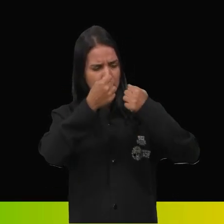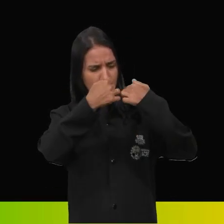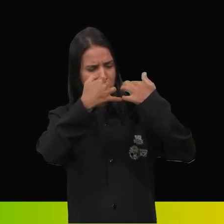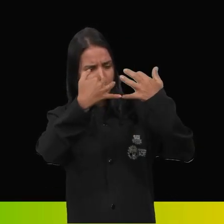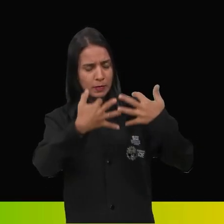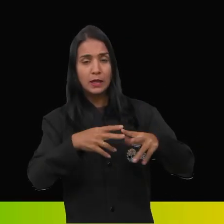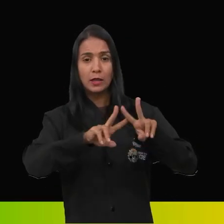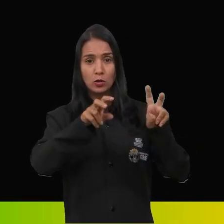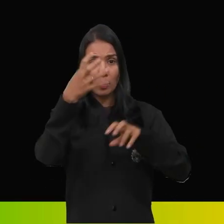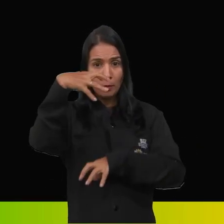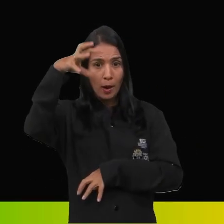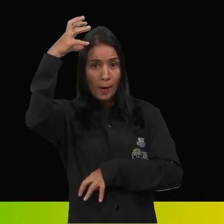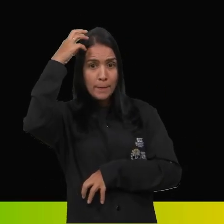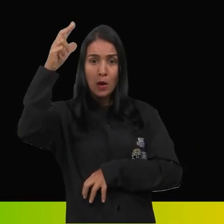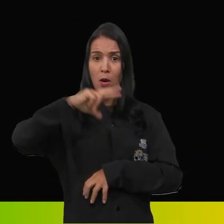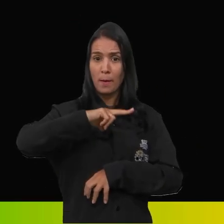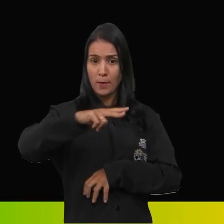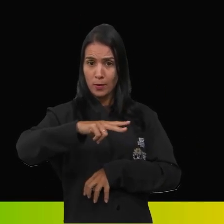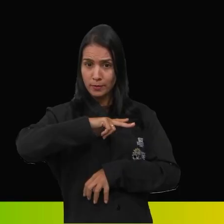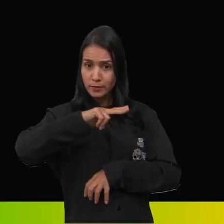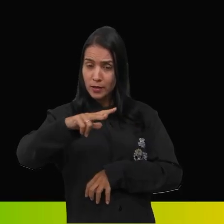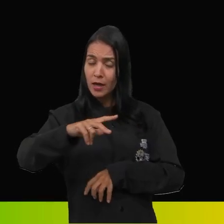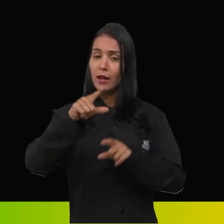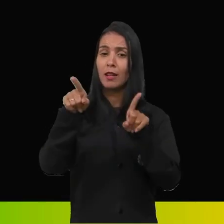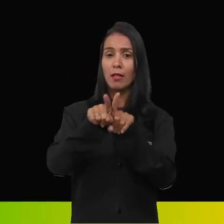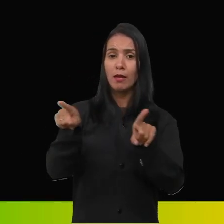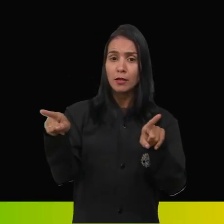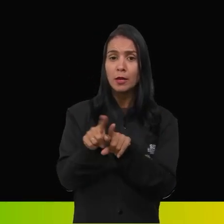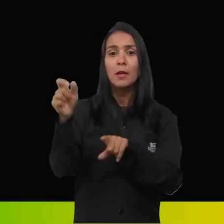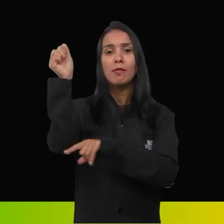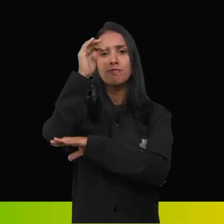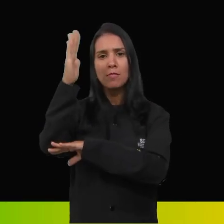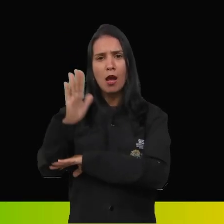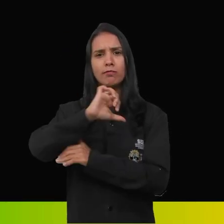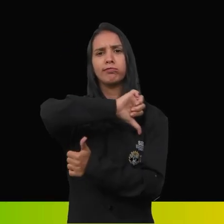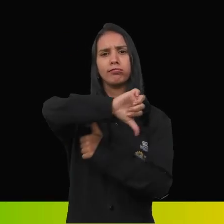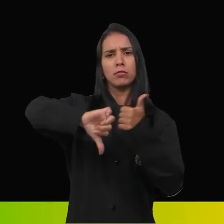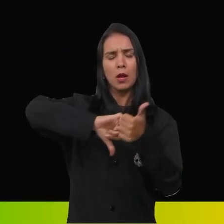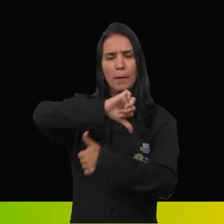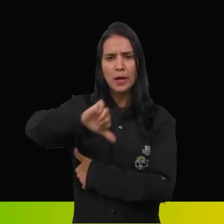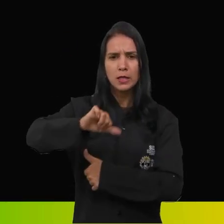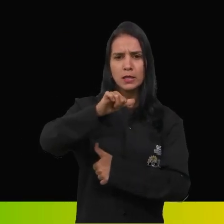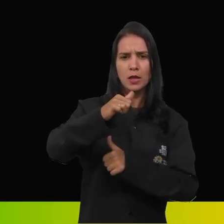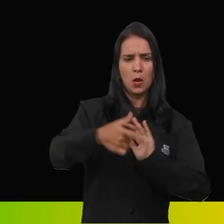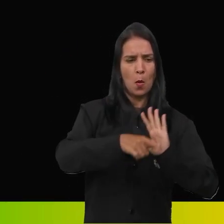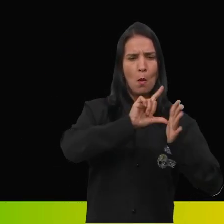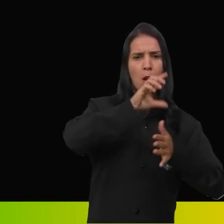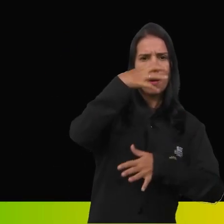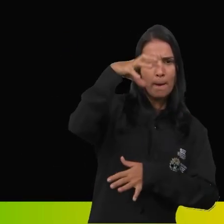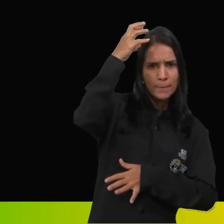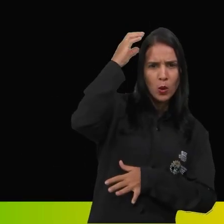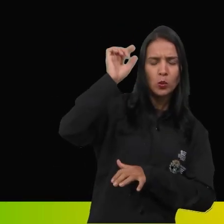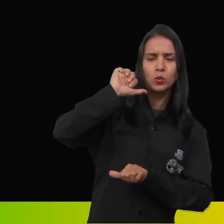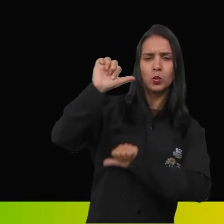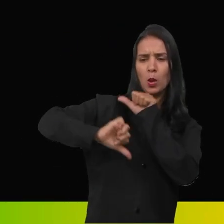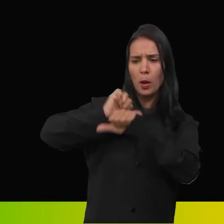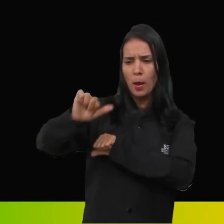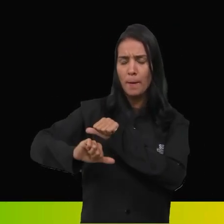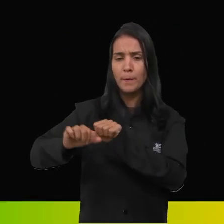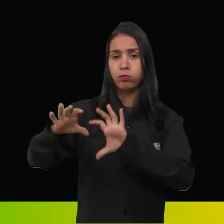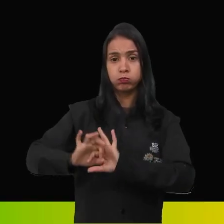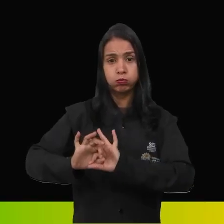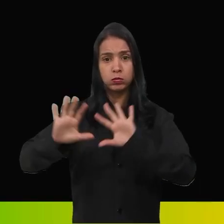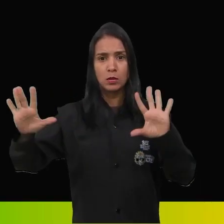sobre a monarquia portuguesa, a elevação do Brasil de colônia do Império Português, o Reino Unido